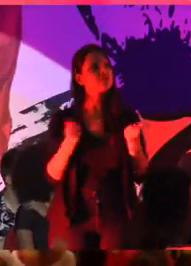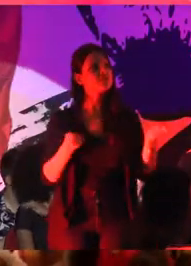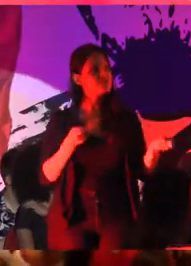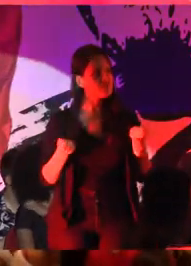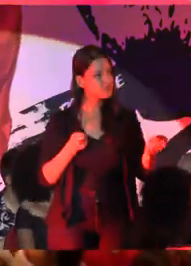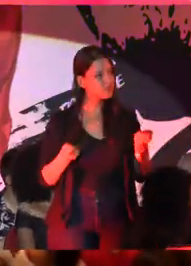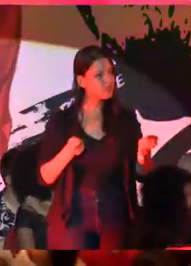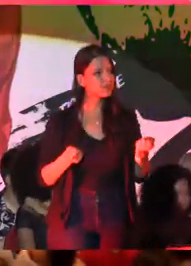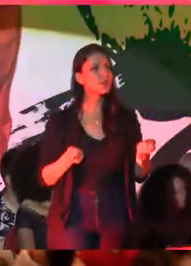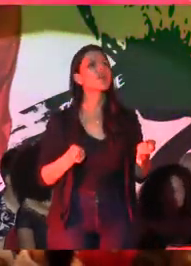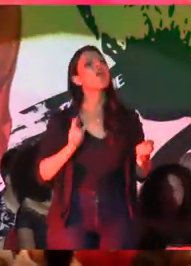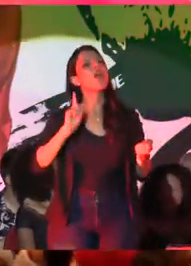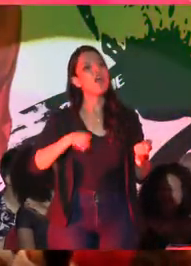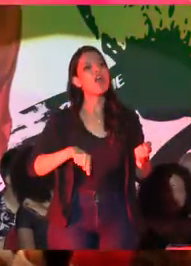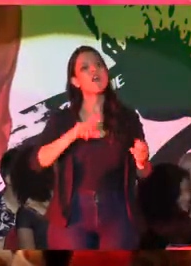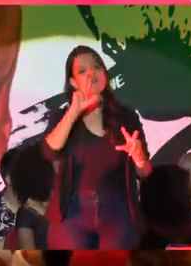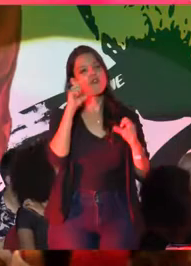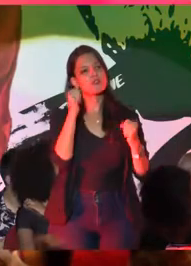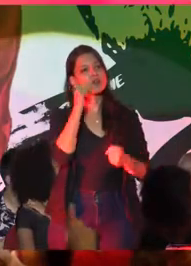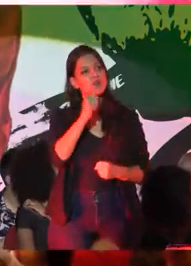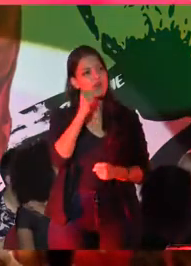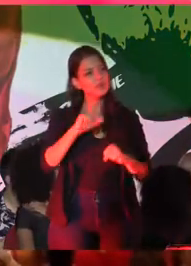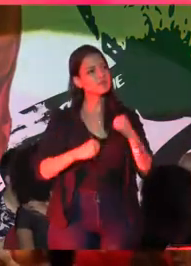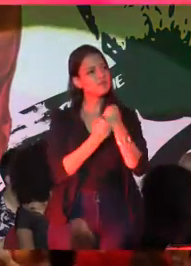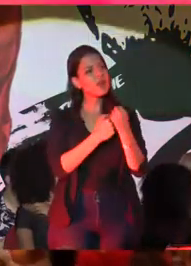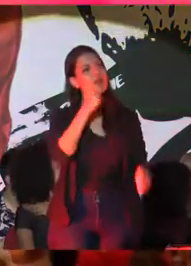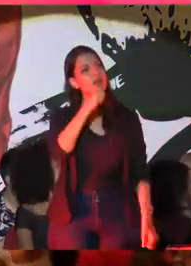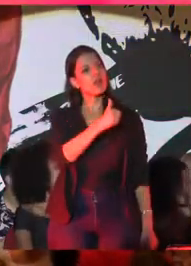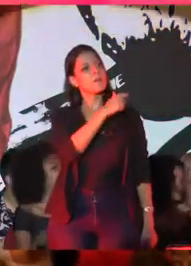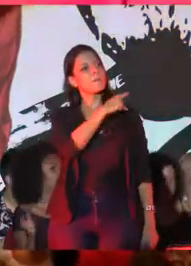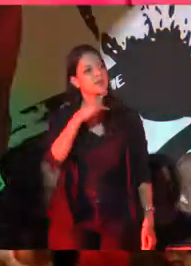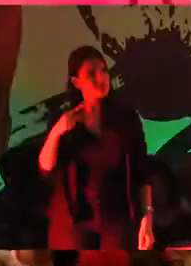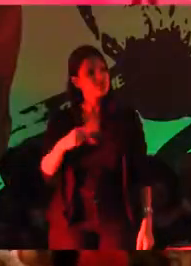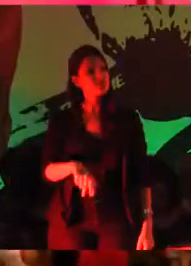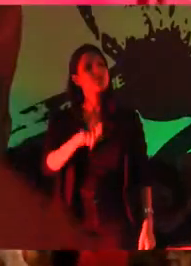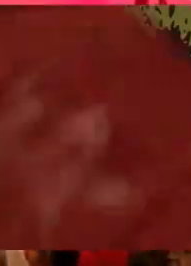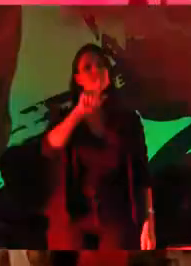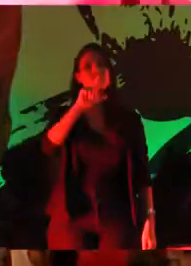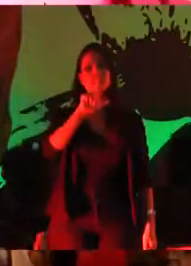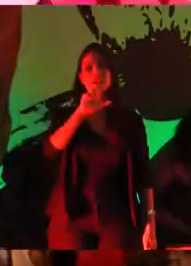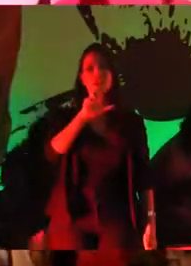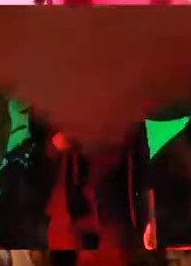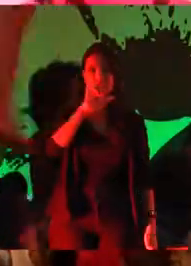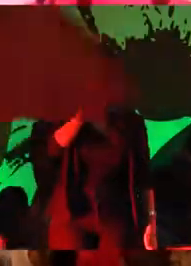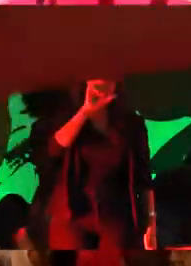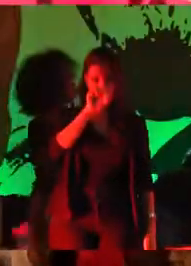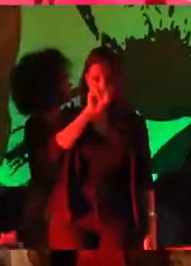com o brilho e a força da mulher brasileira, nossa presidente Gleisi Hoffmann.